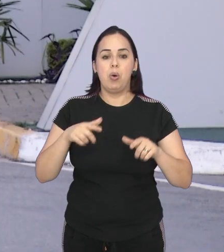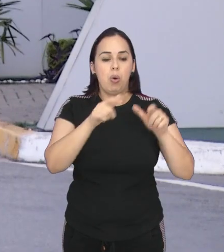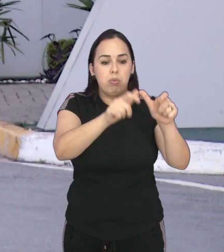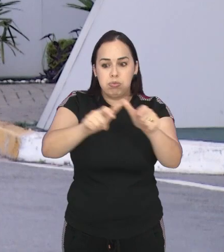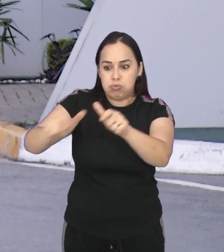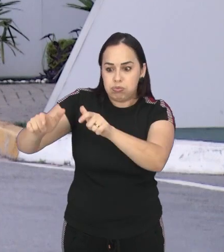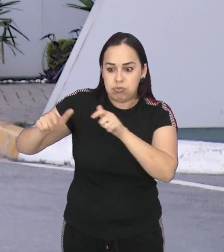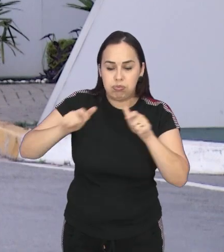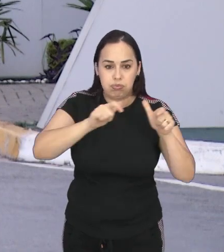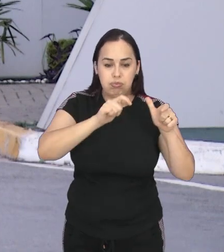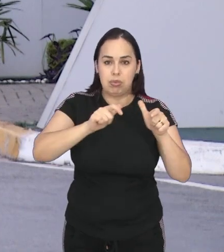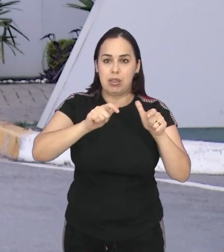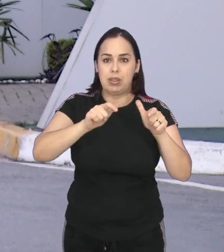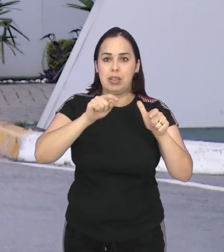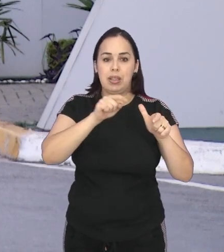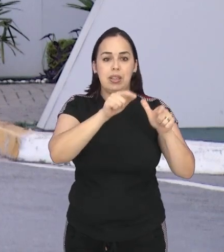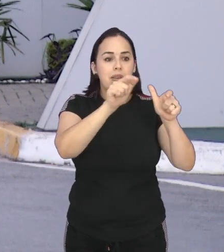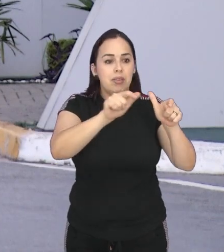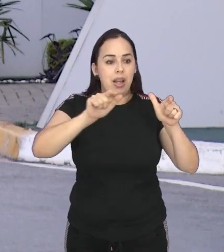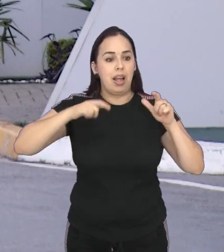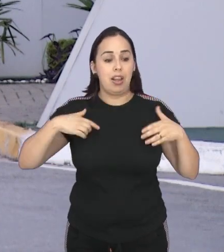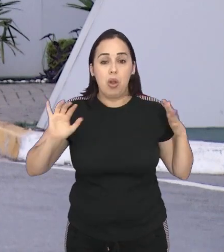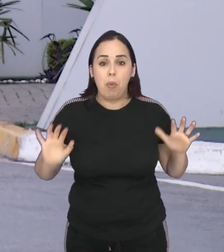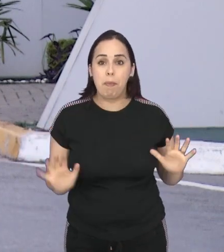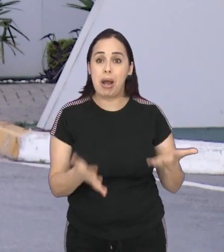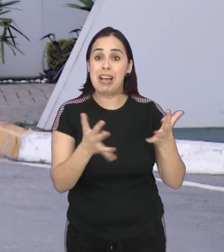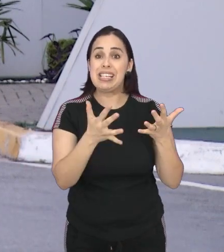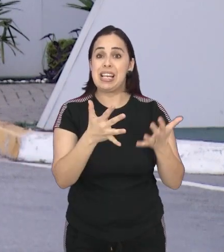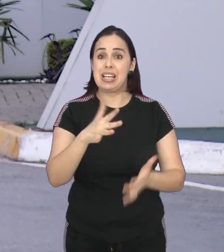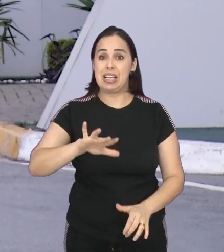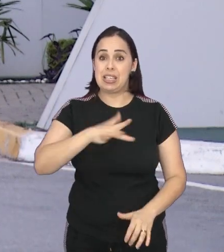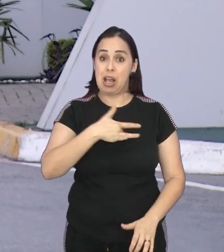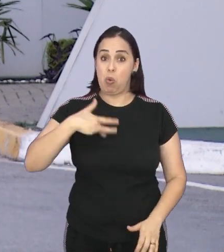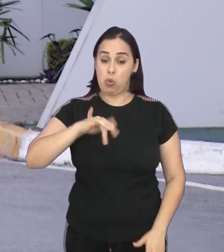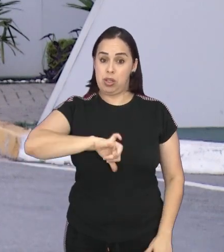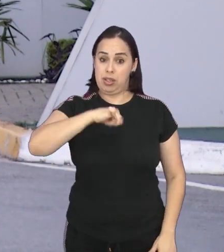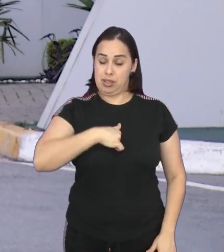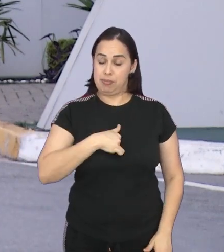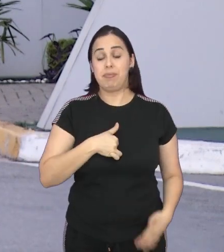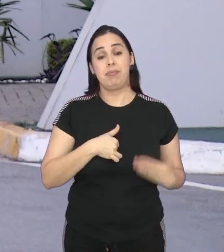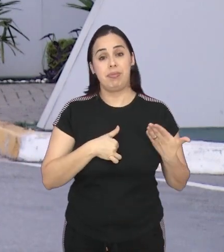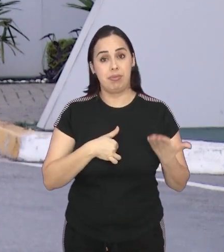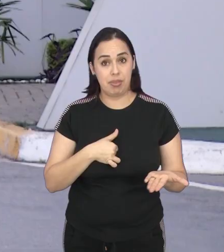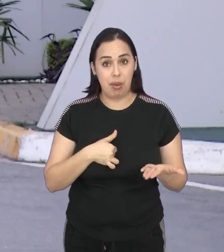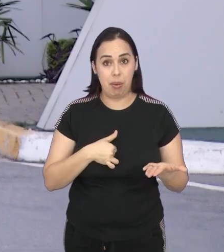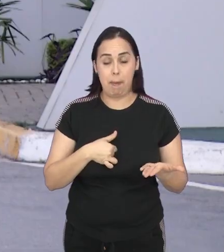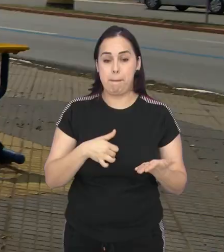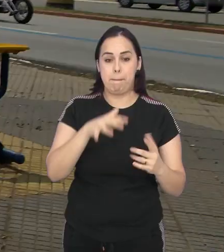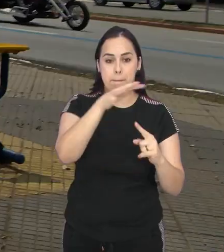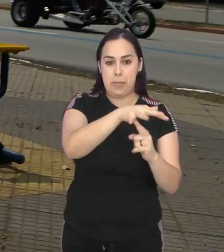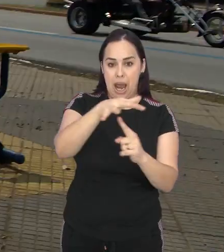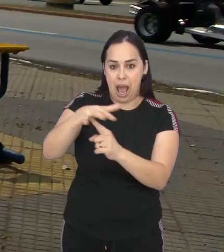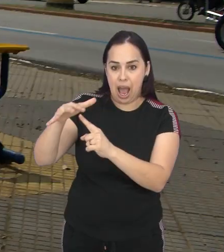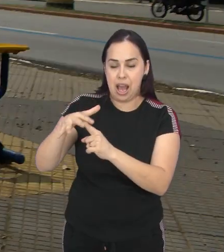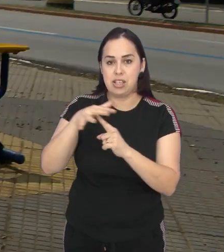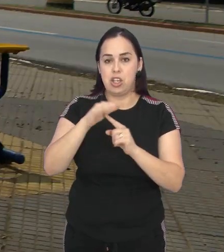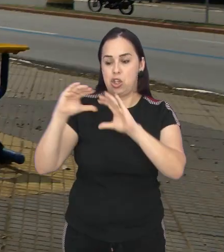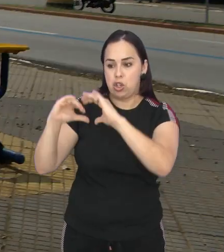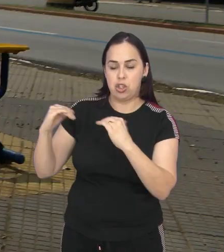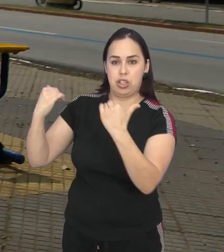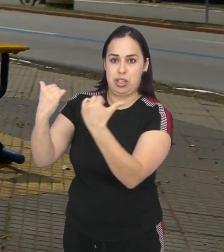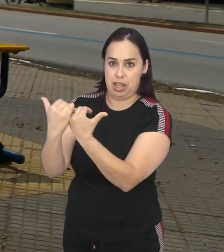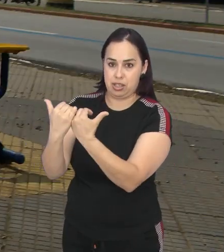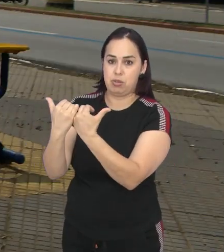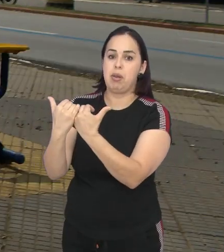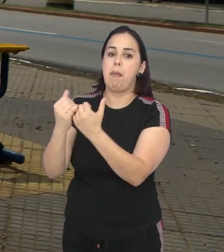a iniciativa prevê utilizar espaços públicos como polos incentivadores de saúde e bem-estar sendo assim